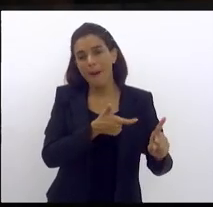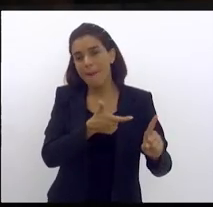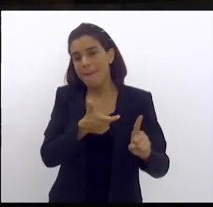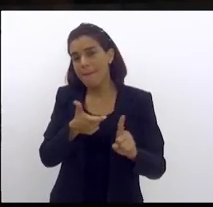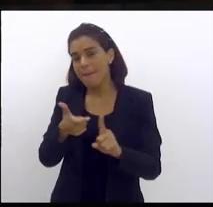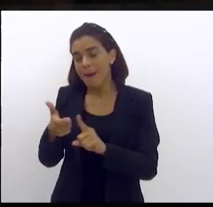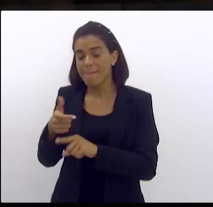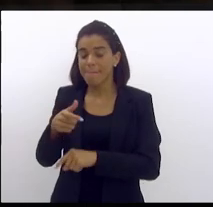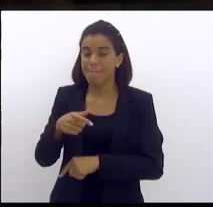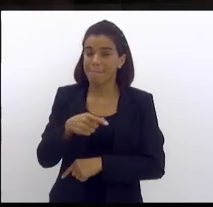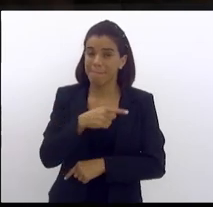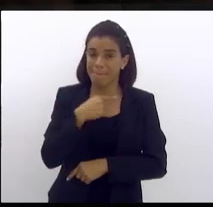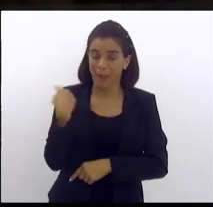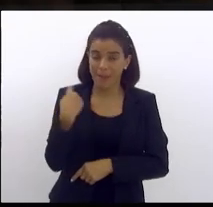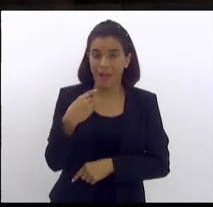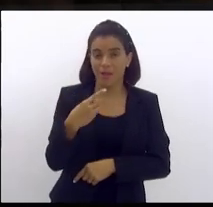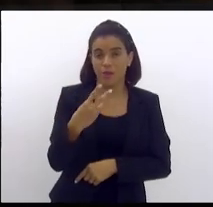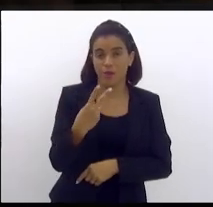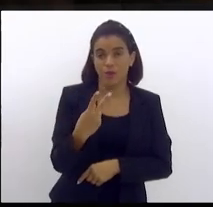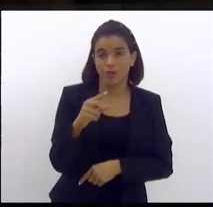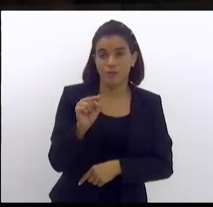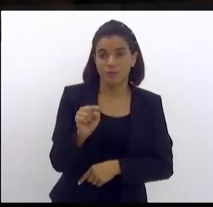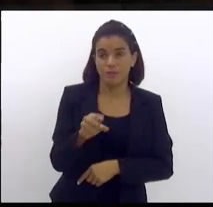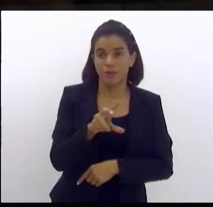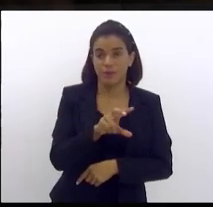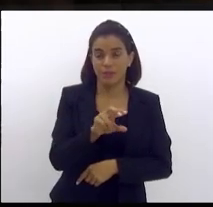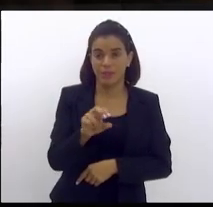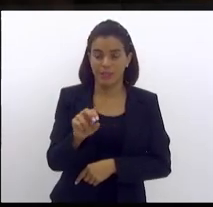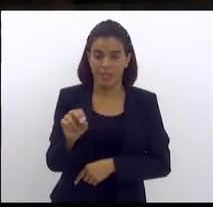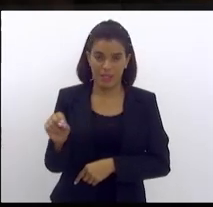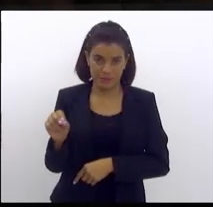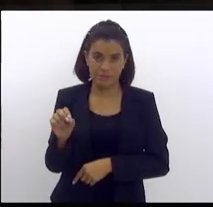2500 palestinos nos campos de